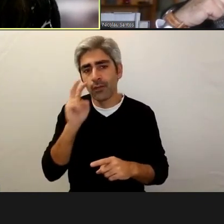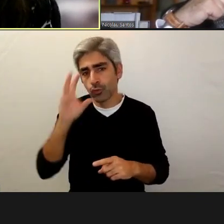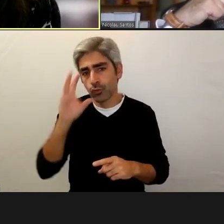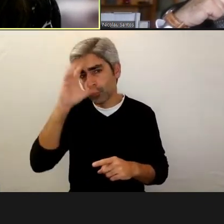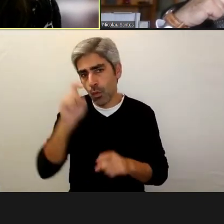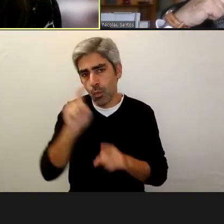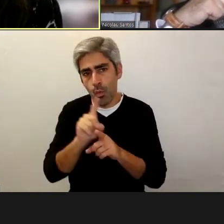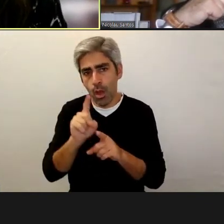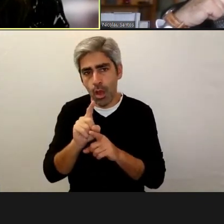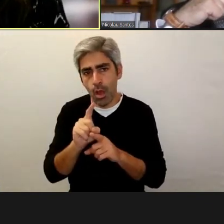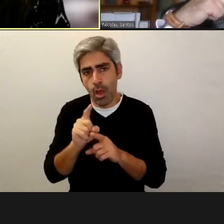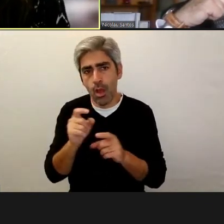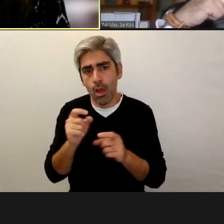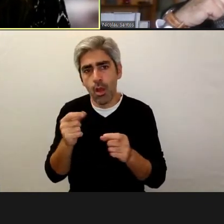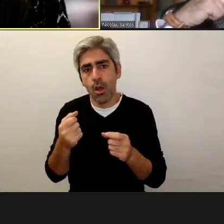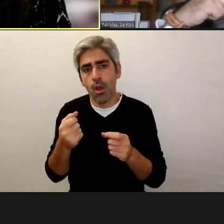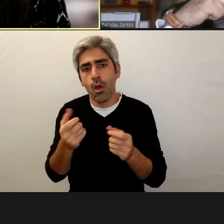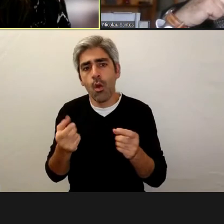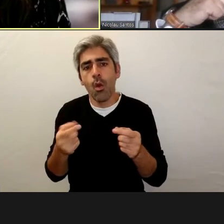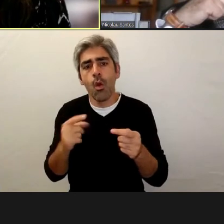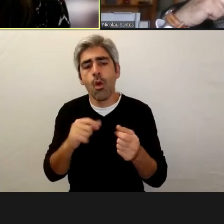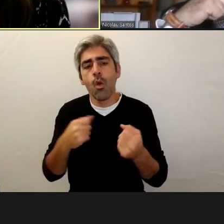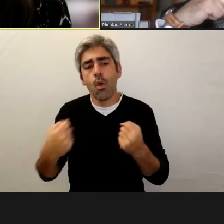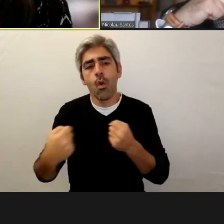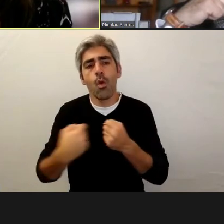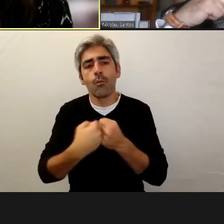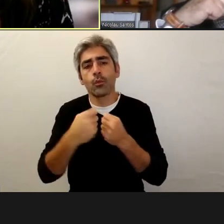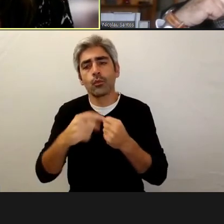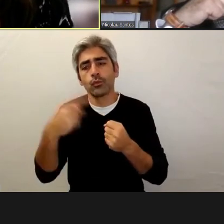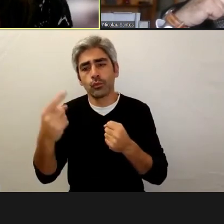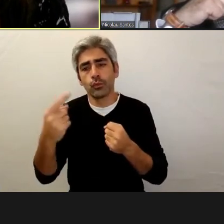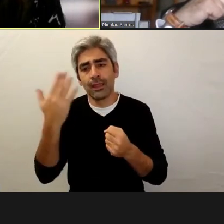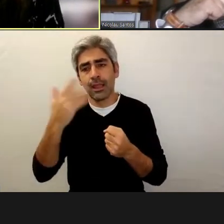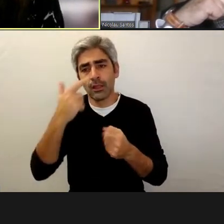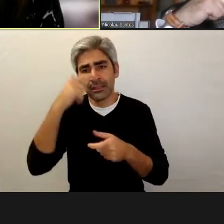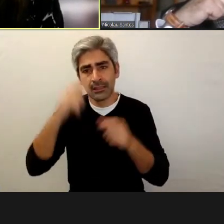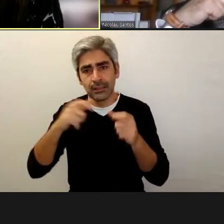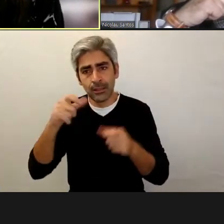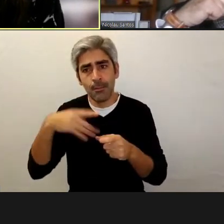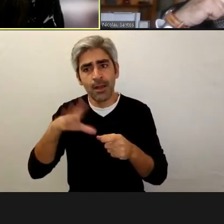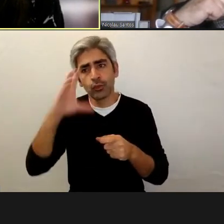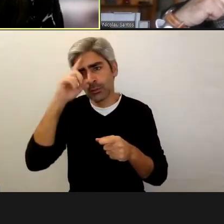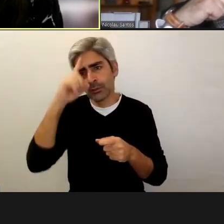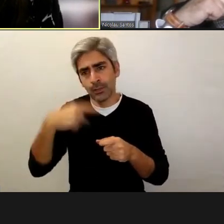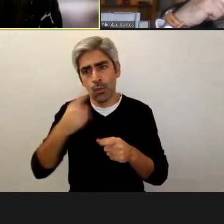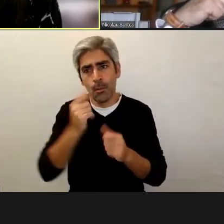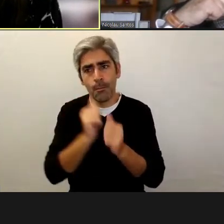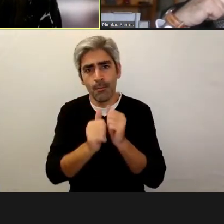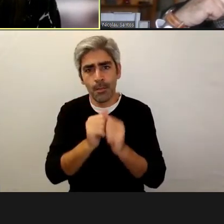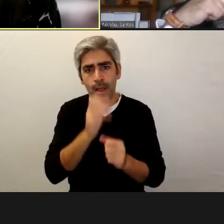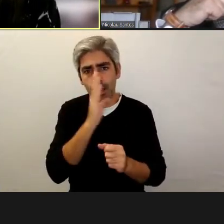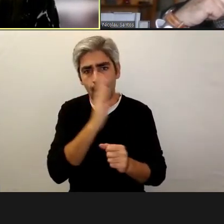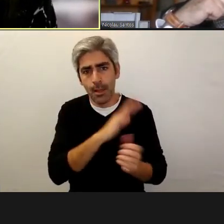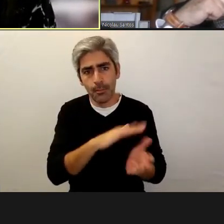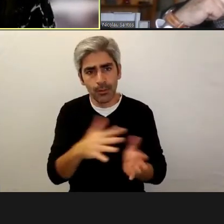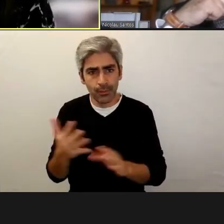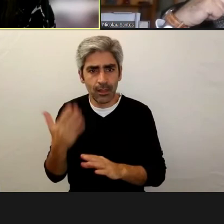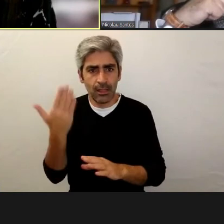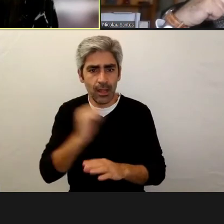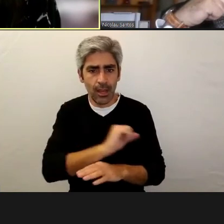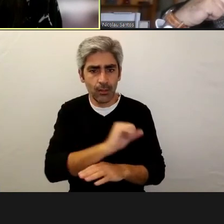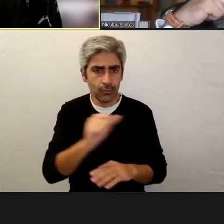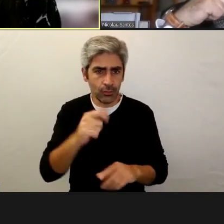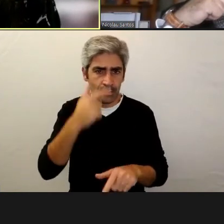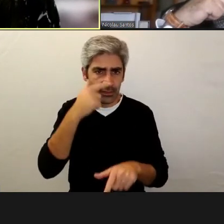como contraposto ao cidadão e aos direitos dos cidadãos, mas a verdade é que o Estado também tem um papel de implementação e efetivação dos direitos dos